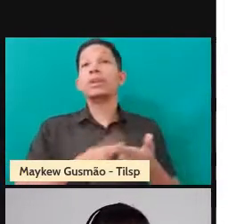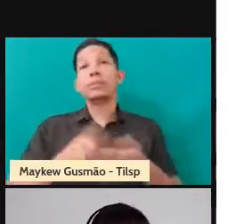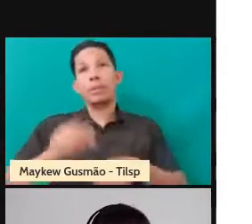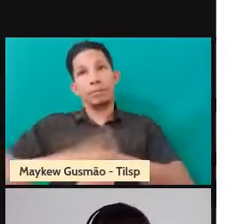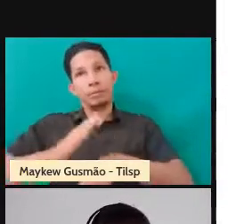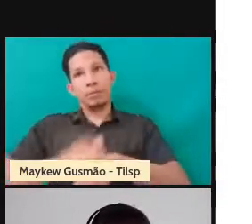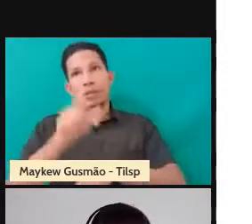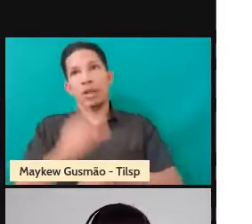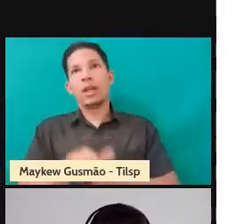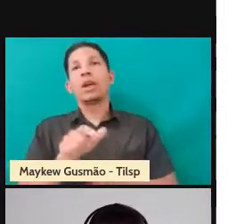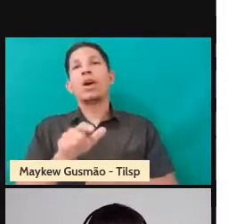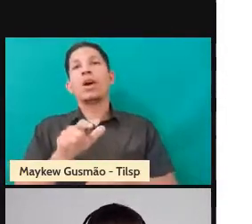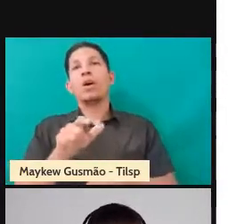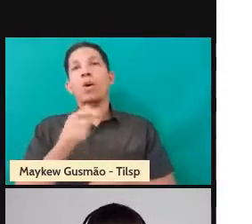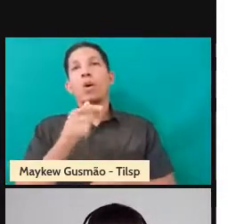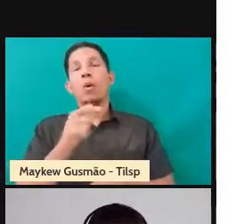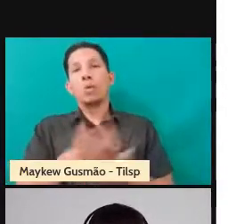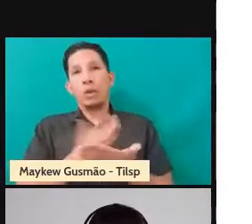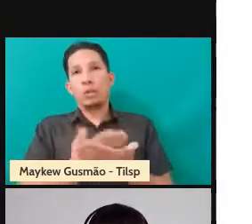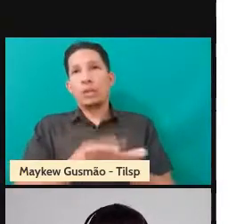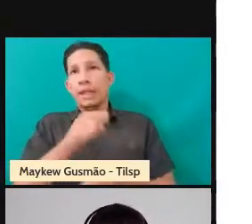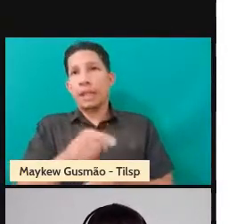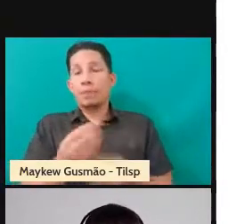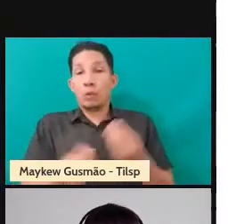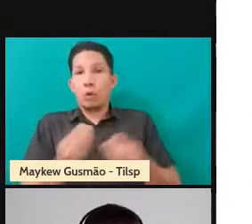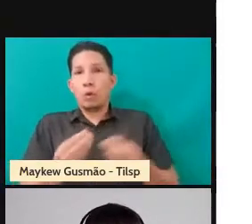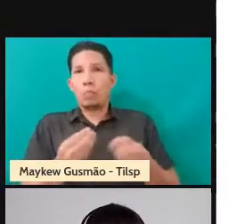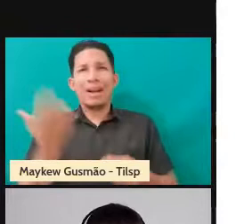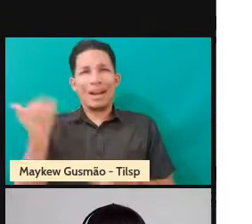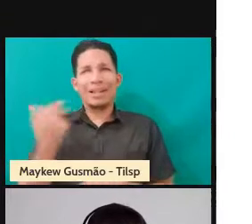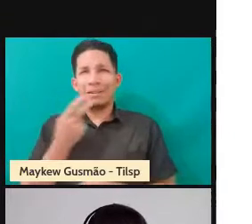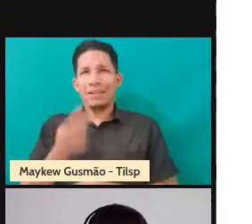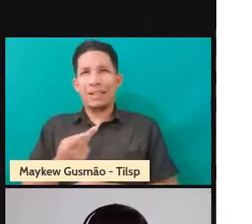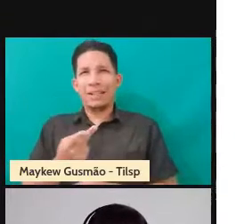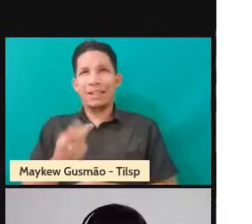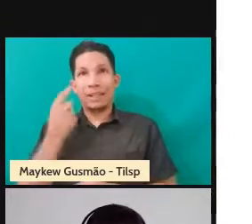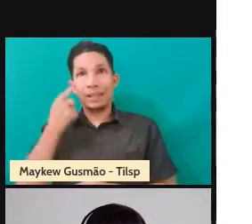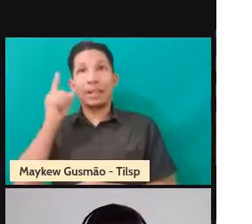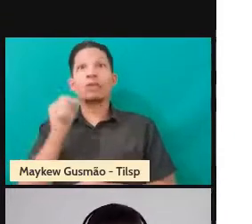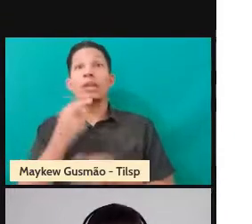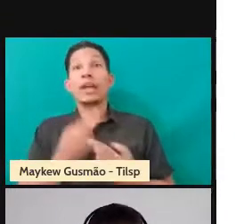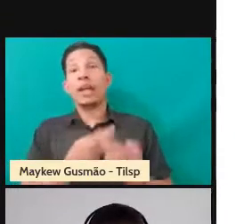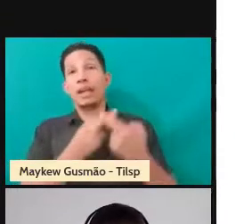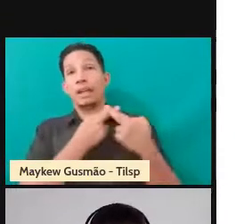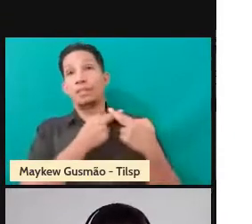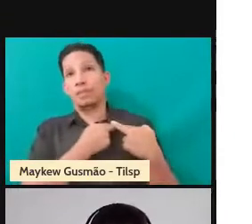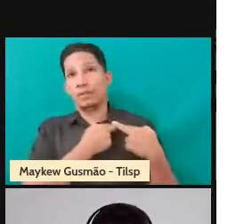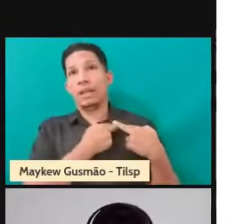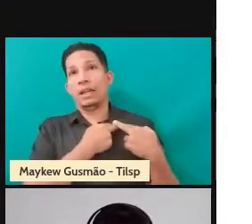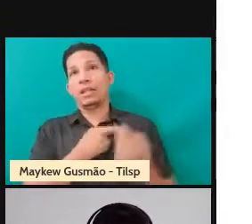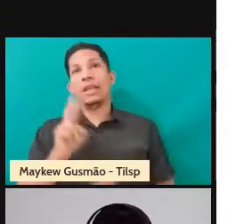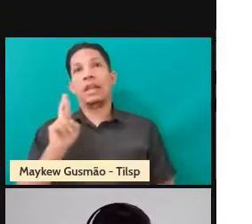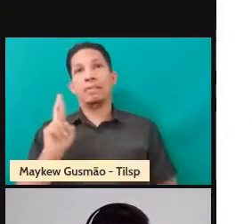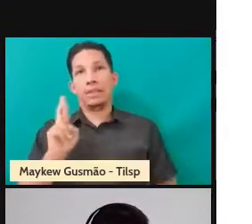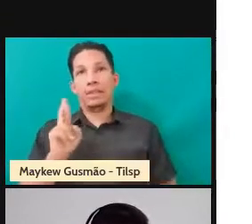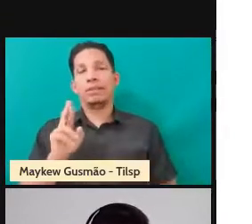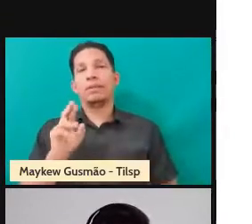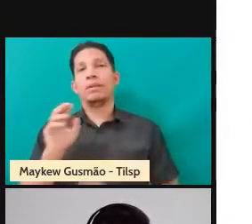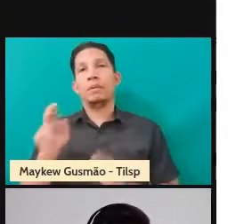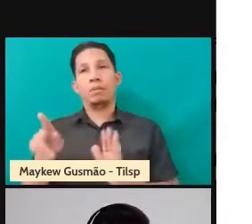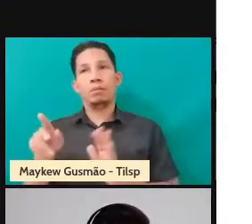e gênero, que foi o que eu já disse no início, e a ideia de responsabilidade e representatividade em Bakhtin.